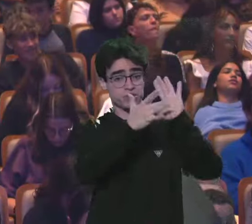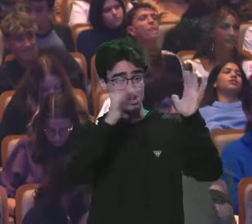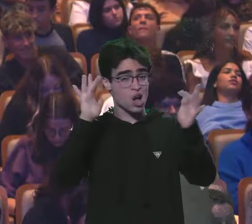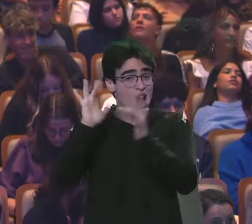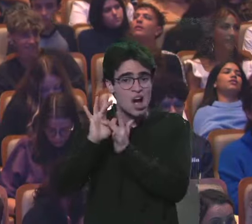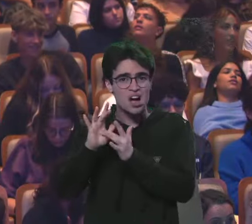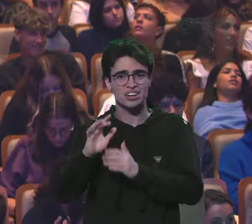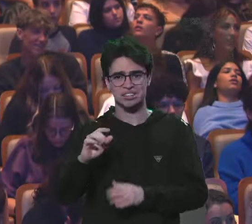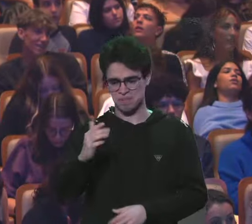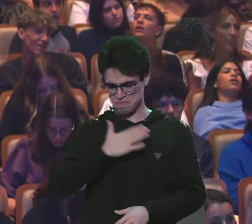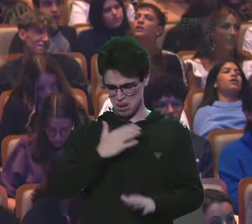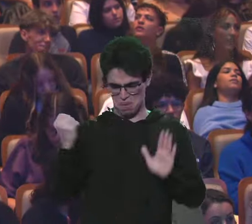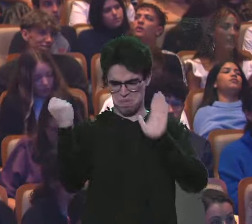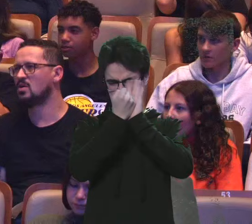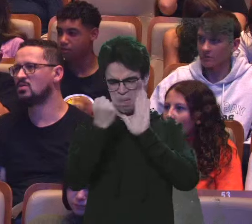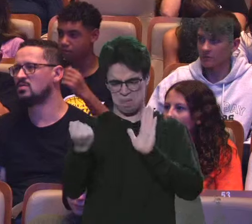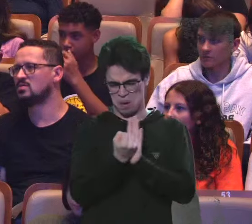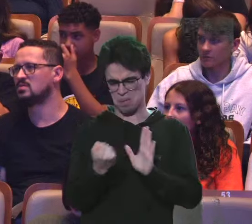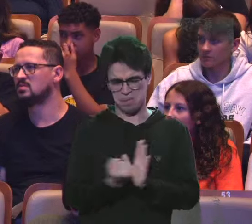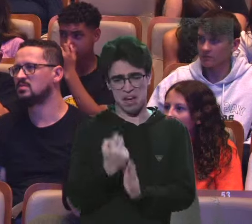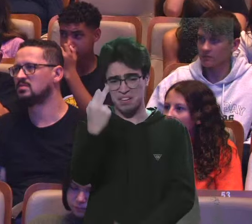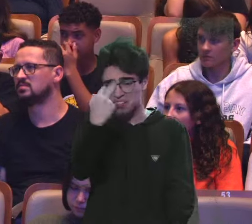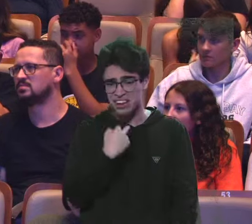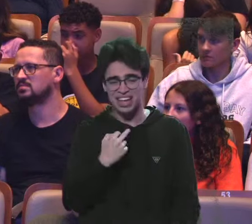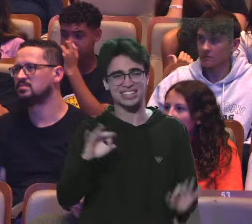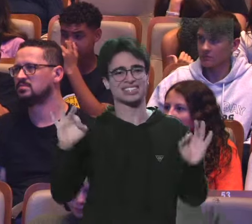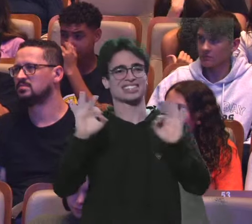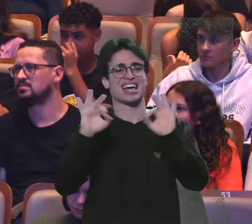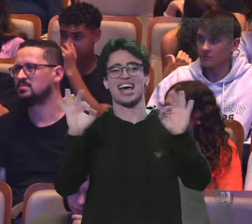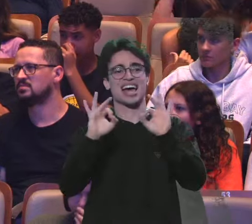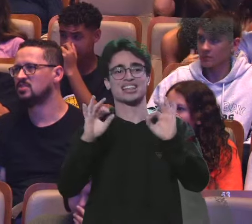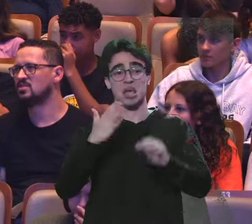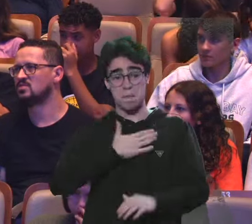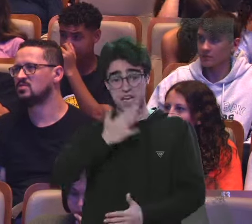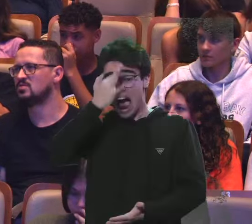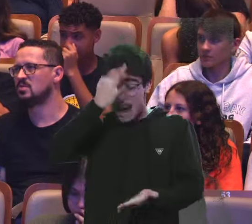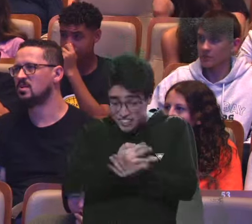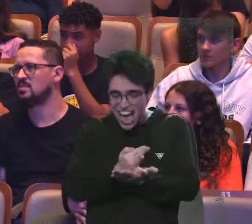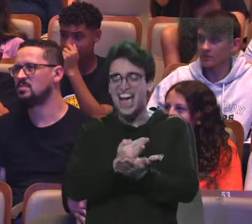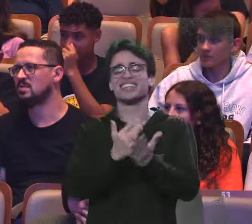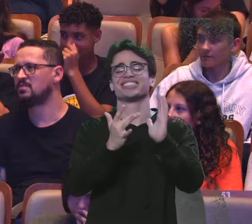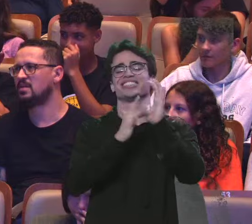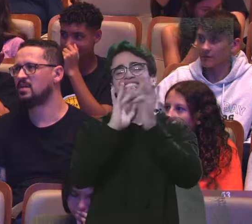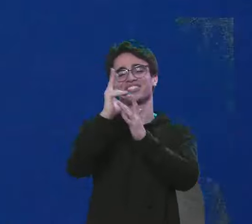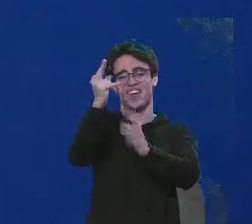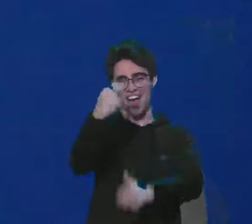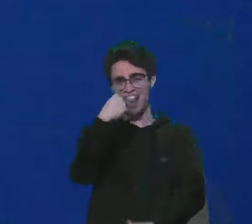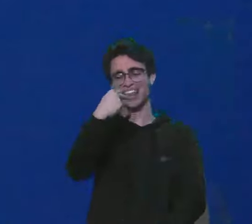olha meus rótulos. Jesus olha a minha fé.